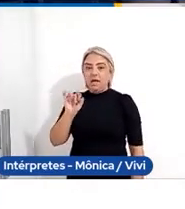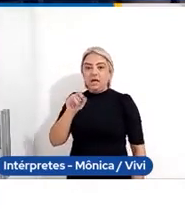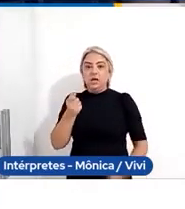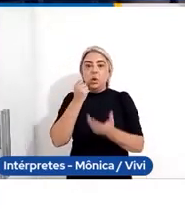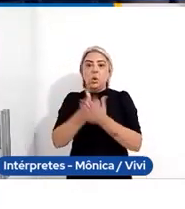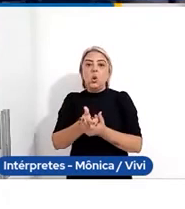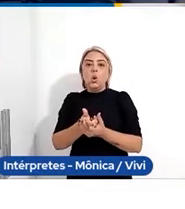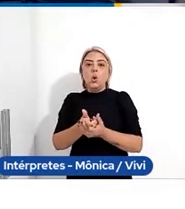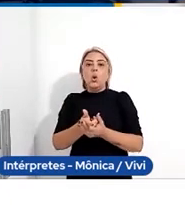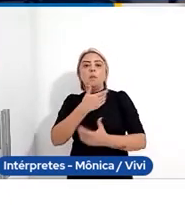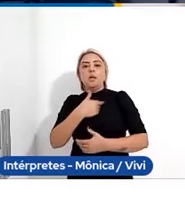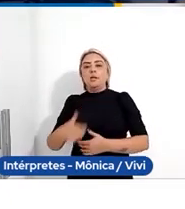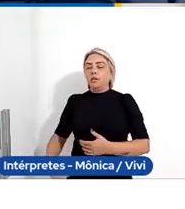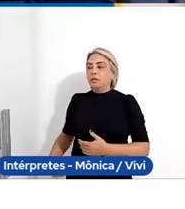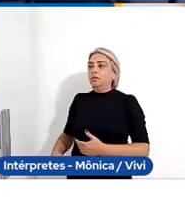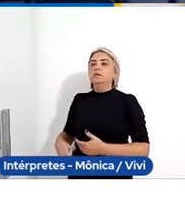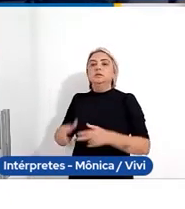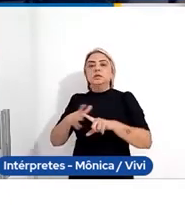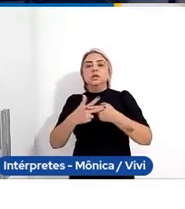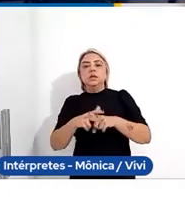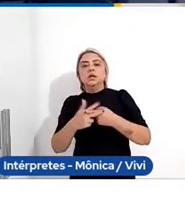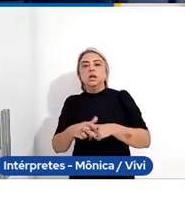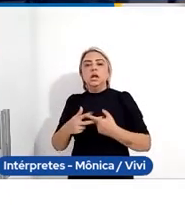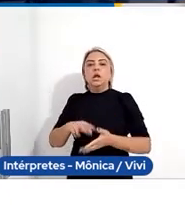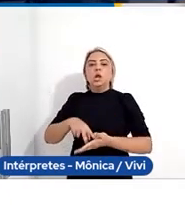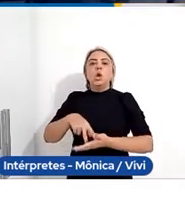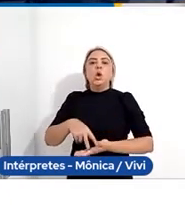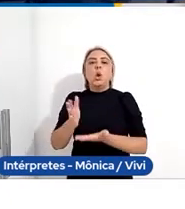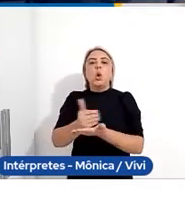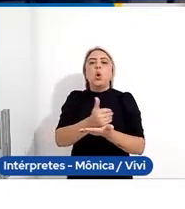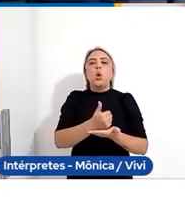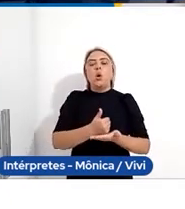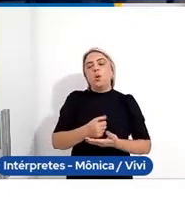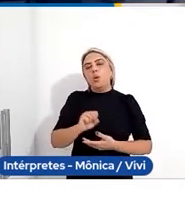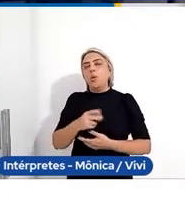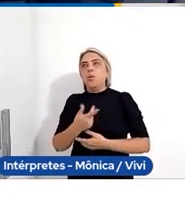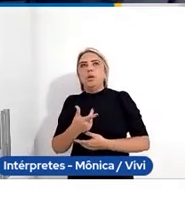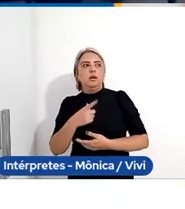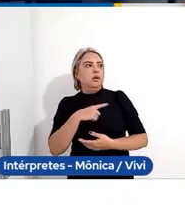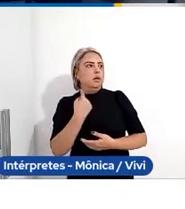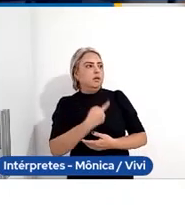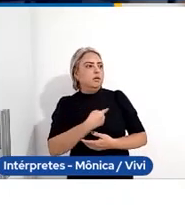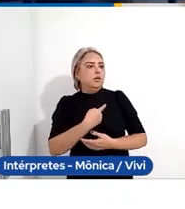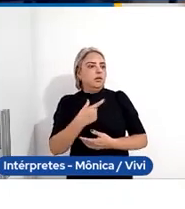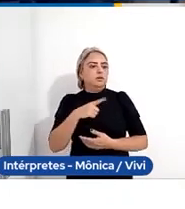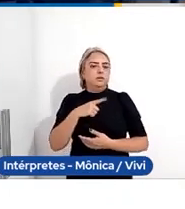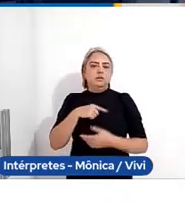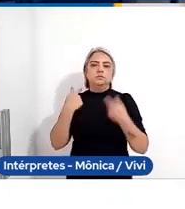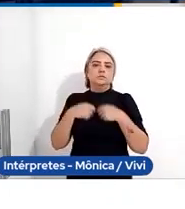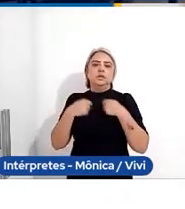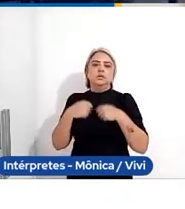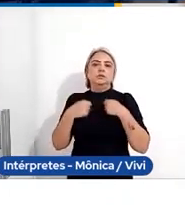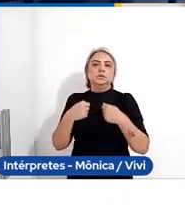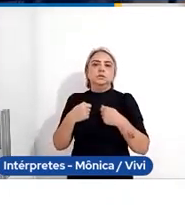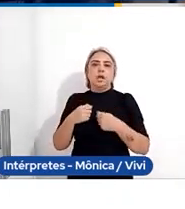aquisições estatais de equipamentos de saúde fossem encaradas como confiscos, ou que a gente não precisasse de